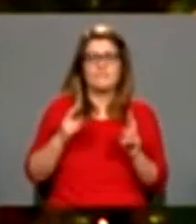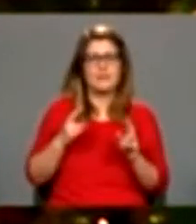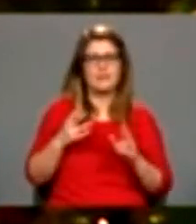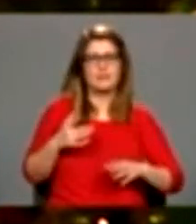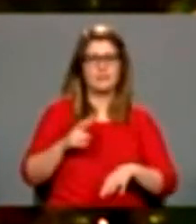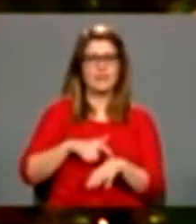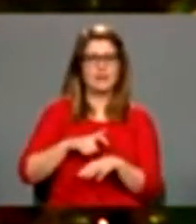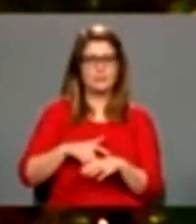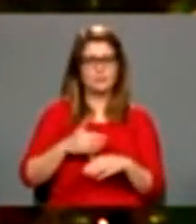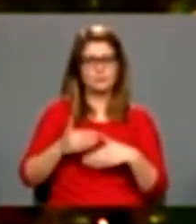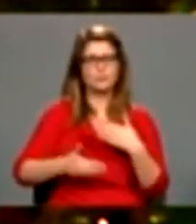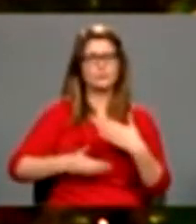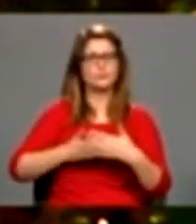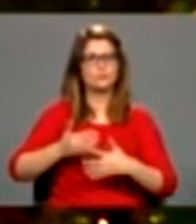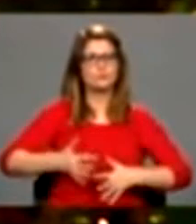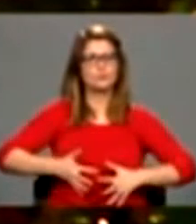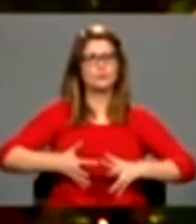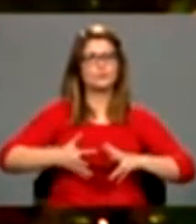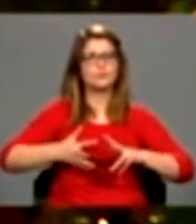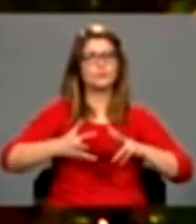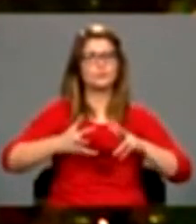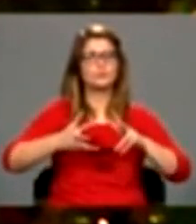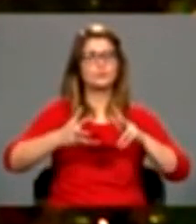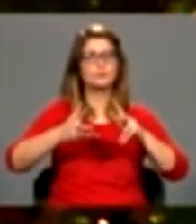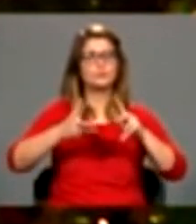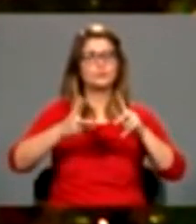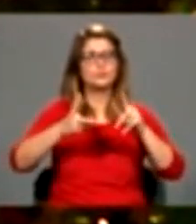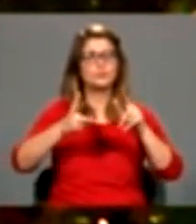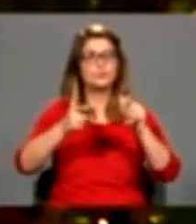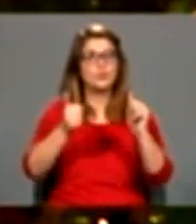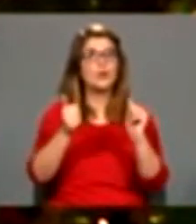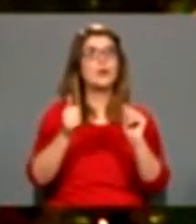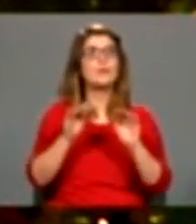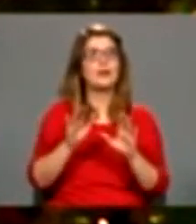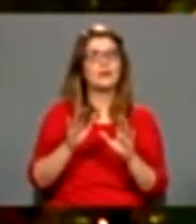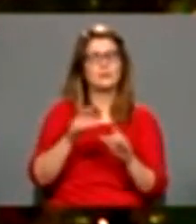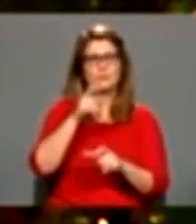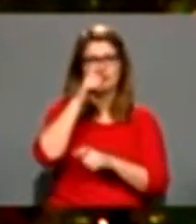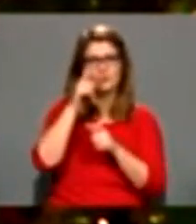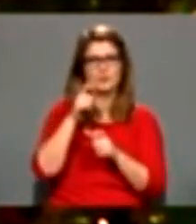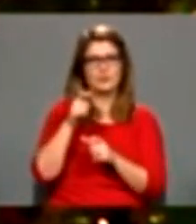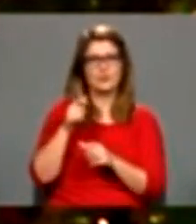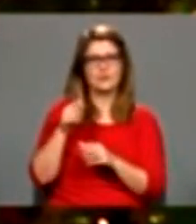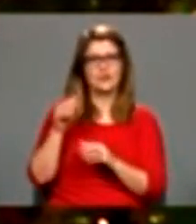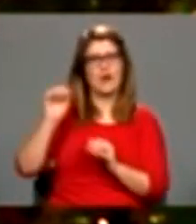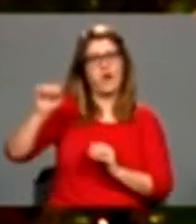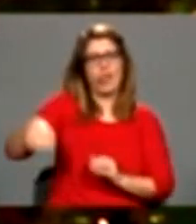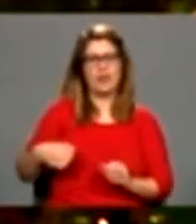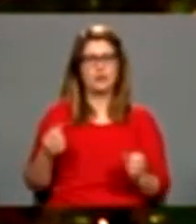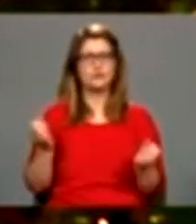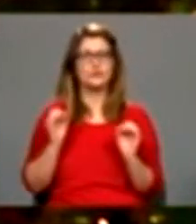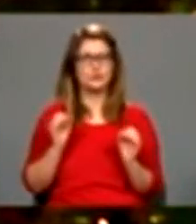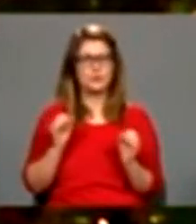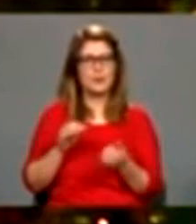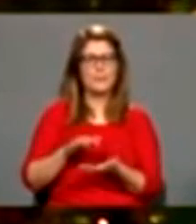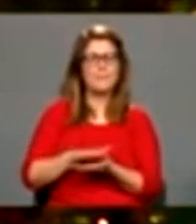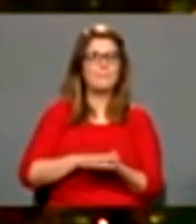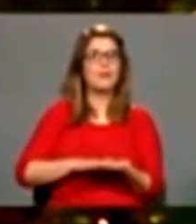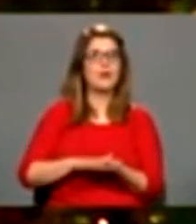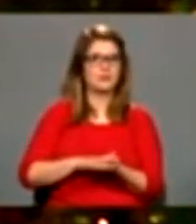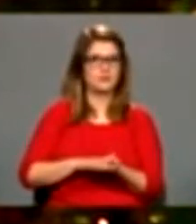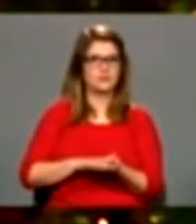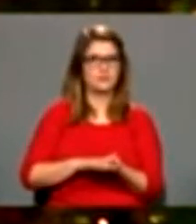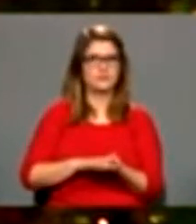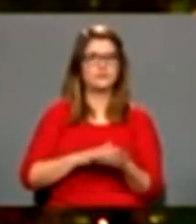caminhada do progresso e desenvolvimento não deixar ninguém para trás mas que se alicerça também na responsabilidade